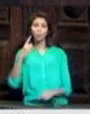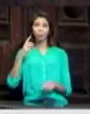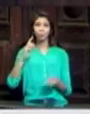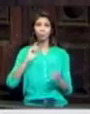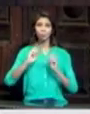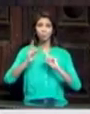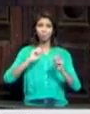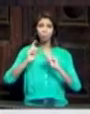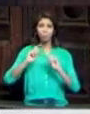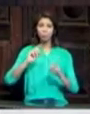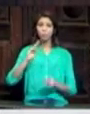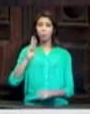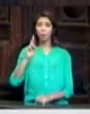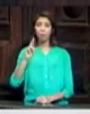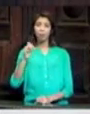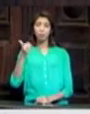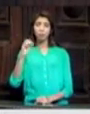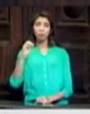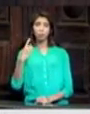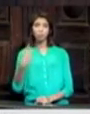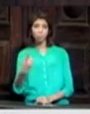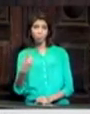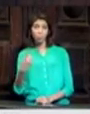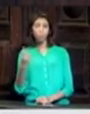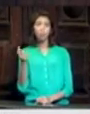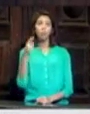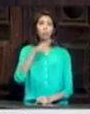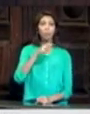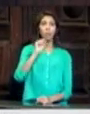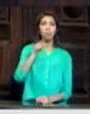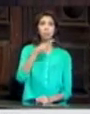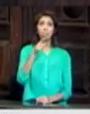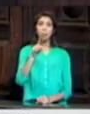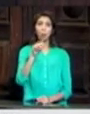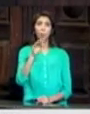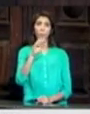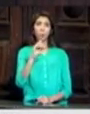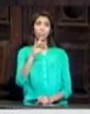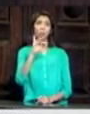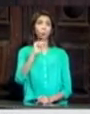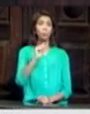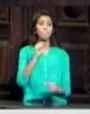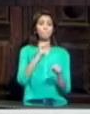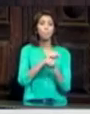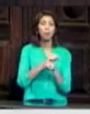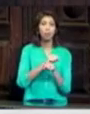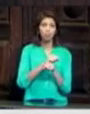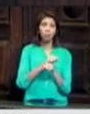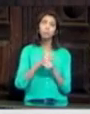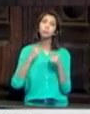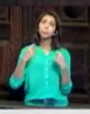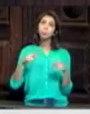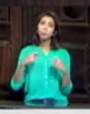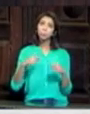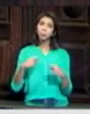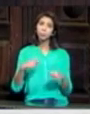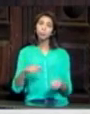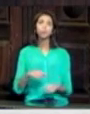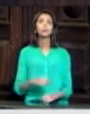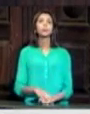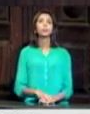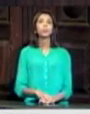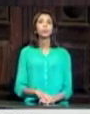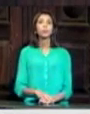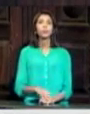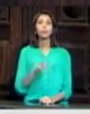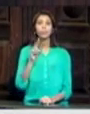liga a BR-101 a São Pedro da Aldeia. Ela para no meio do caminho. É preciso que a